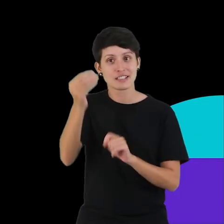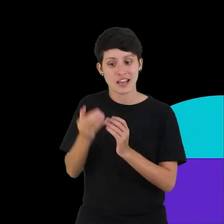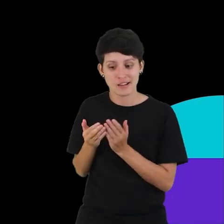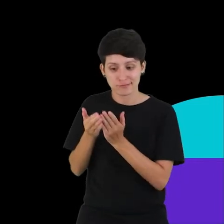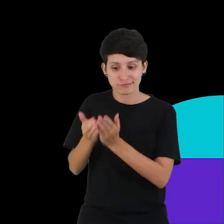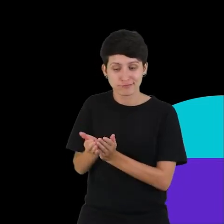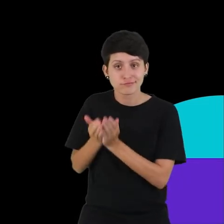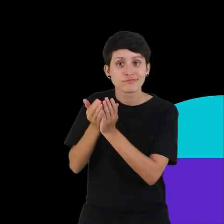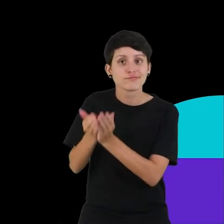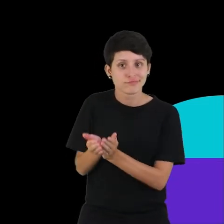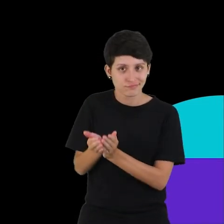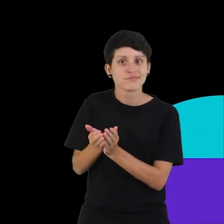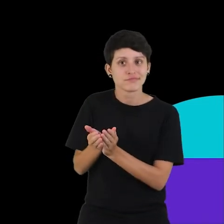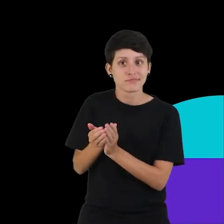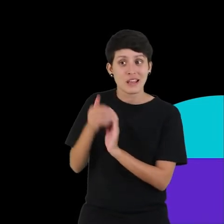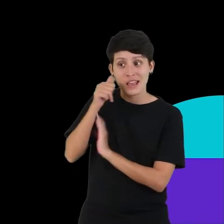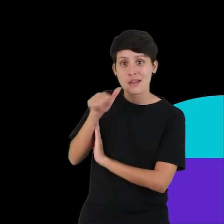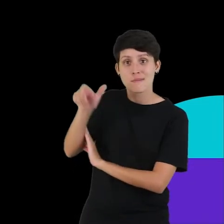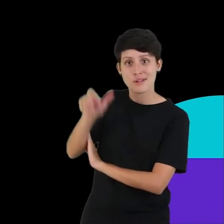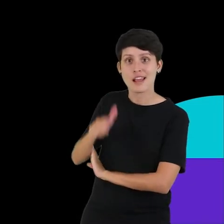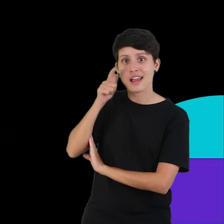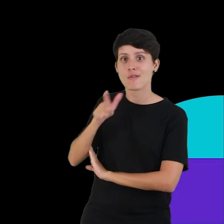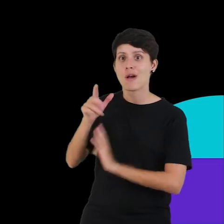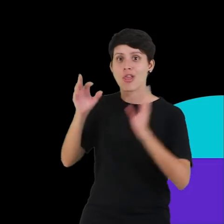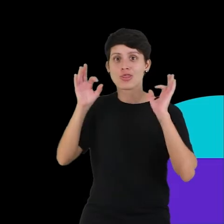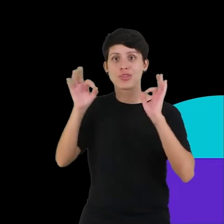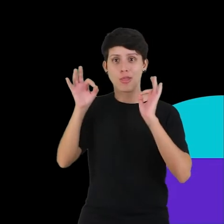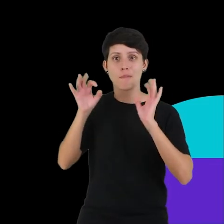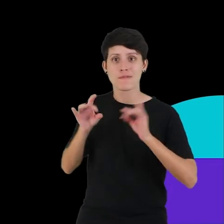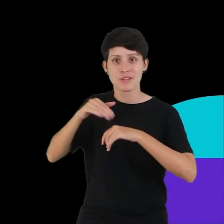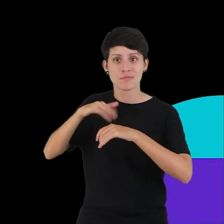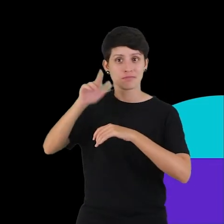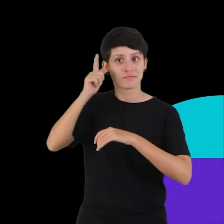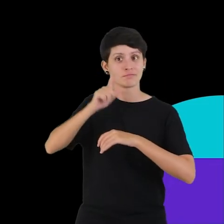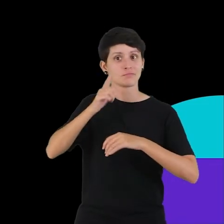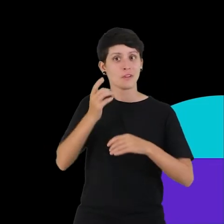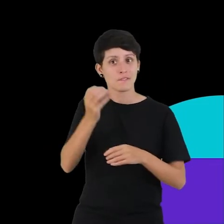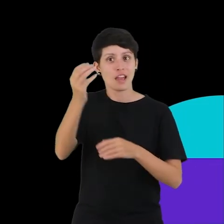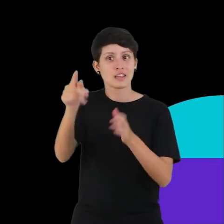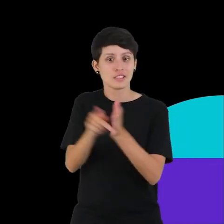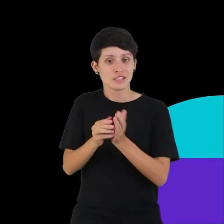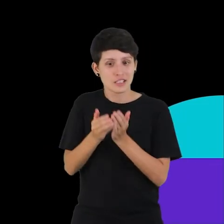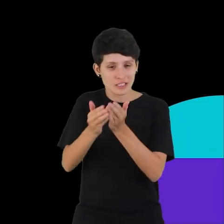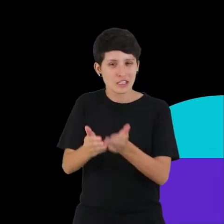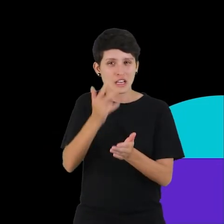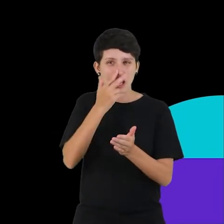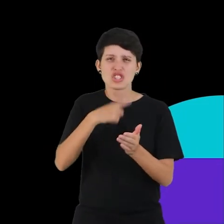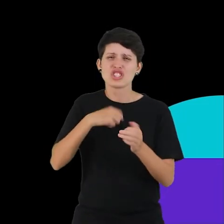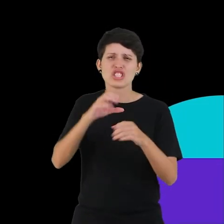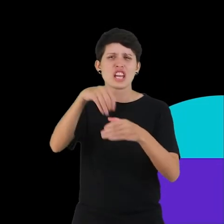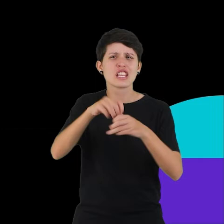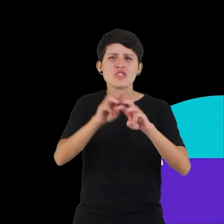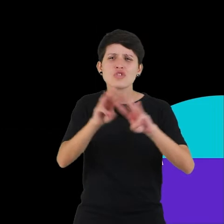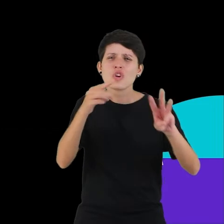Legal, pessoal. Então, vou dar mais uns segundinhos aí para quem quiser mais